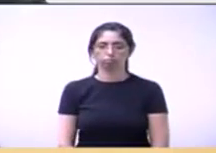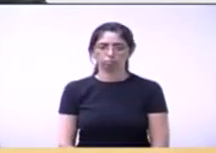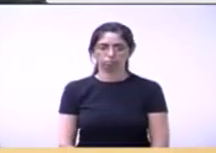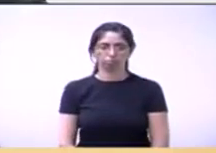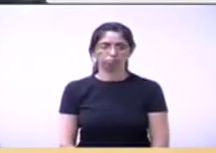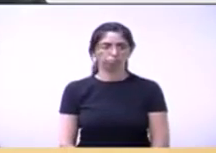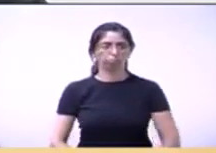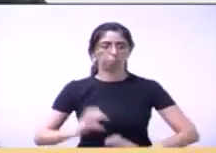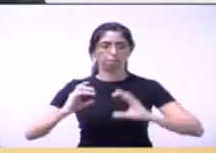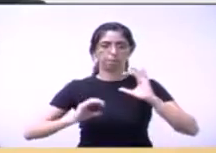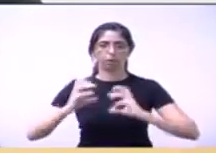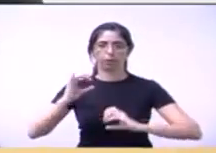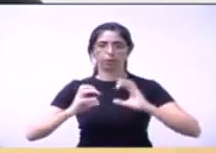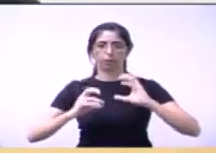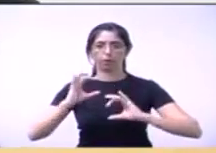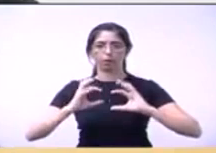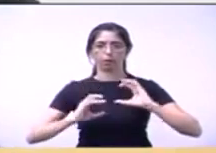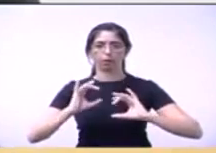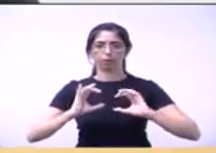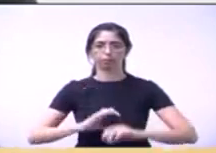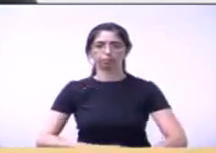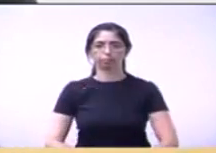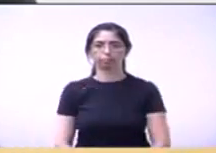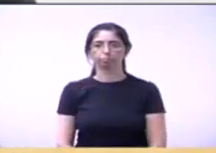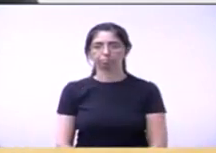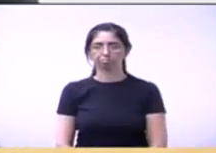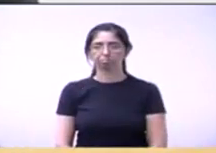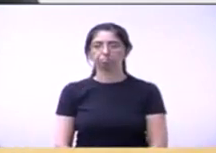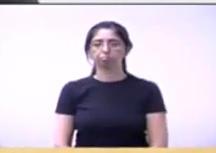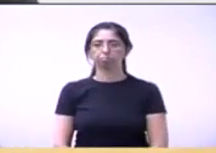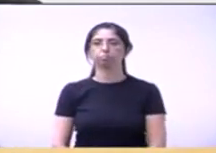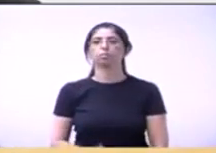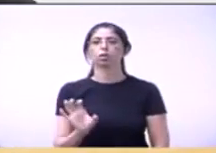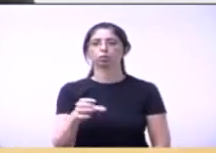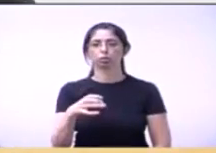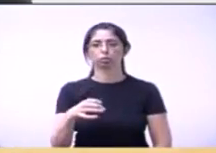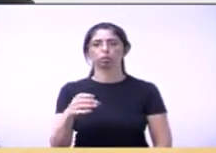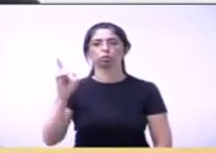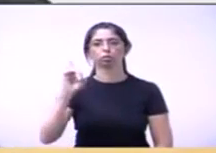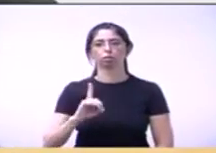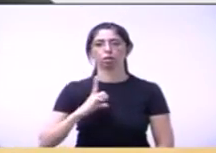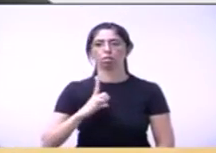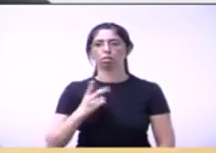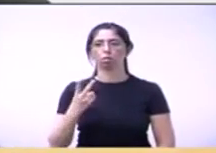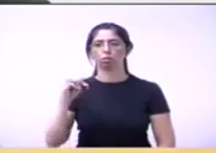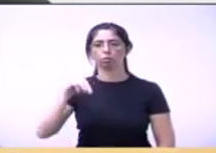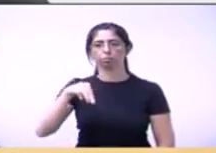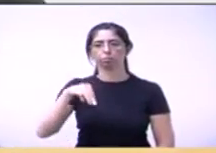Como o vereador Tiguila foi citado, ele tem direito a 2 minutos.